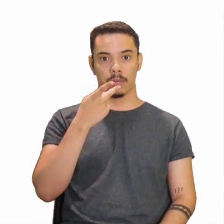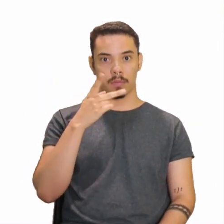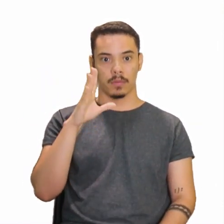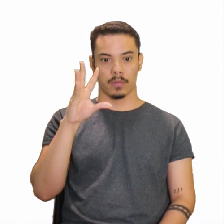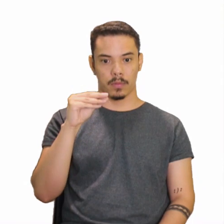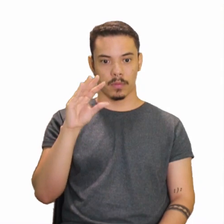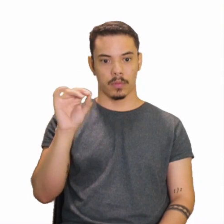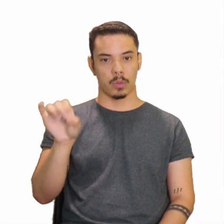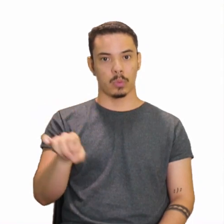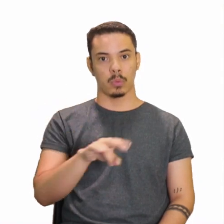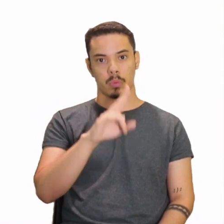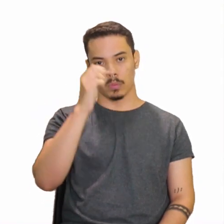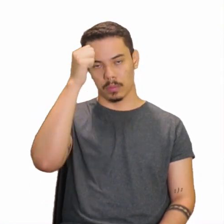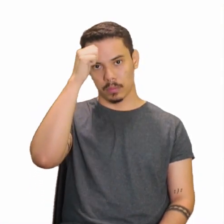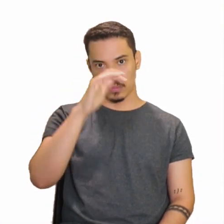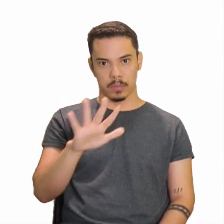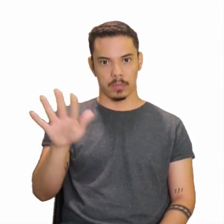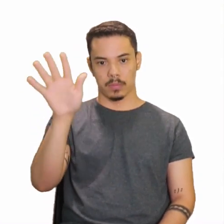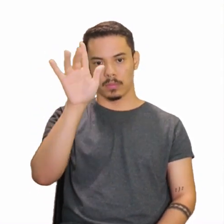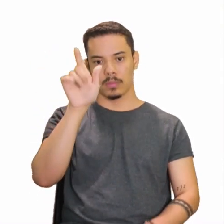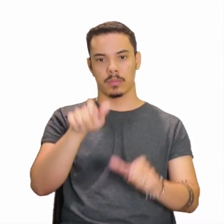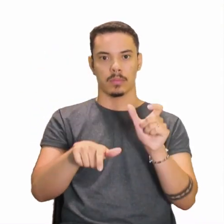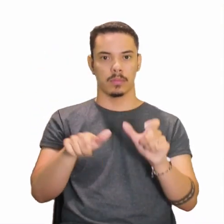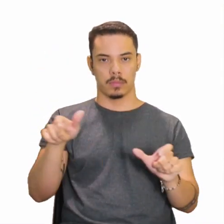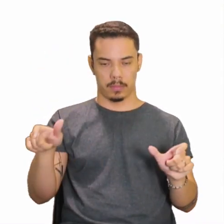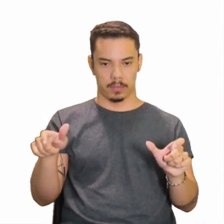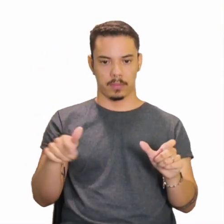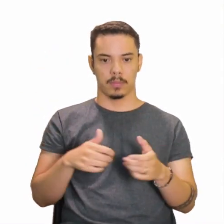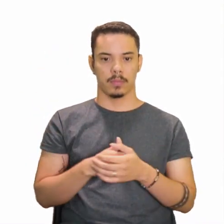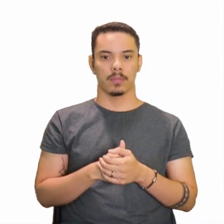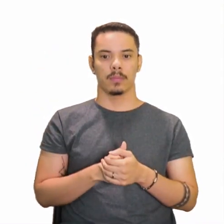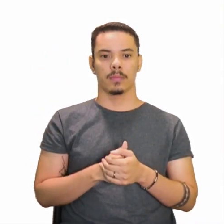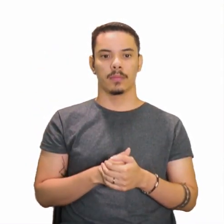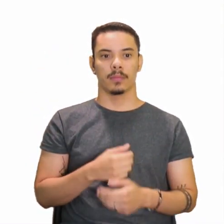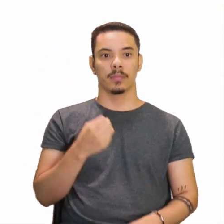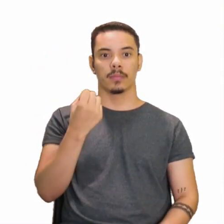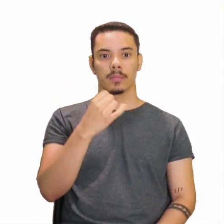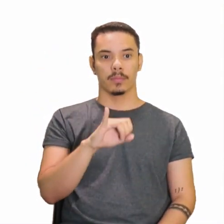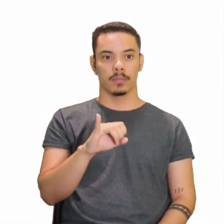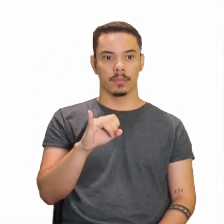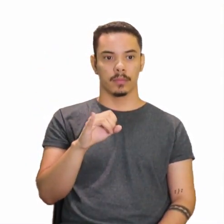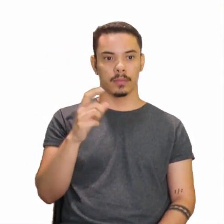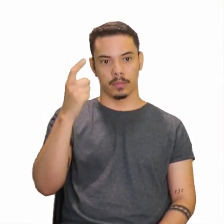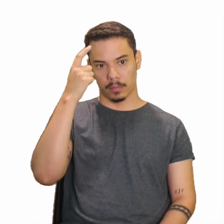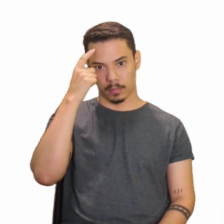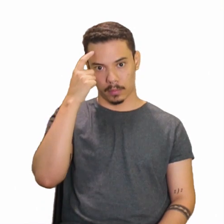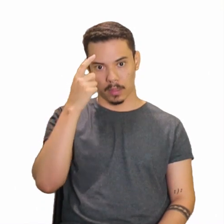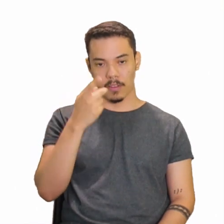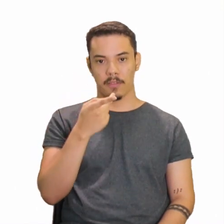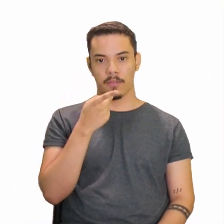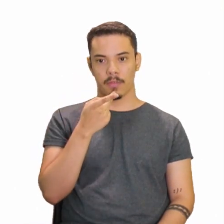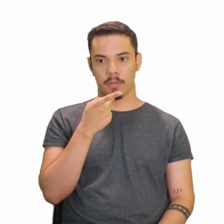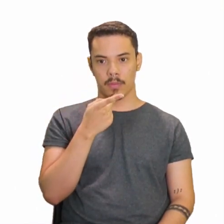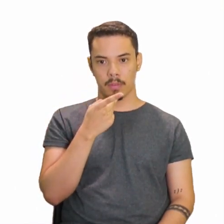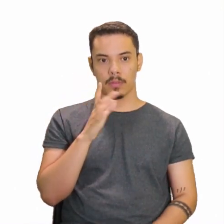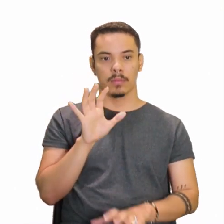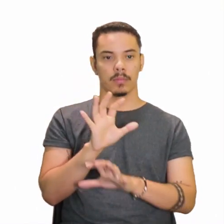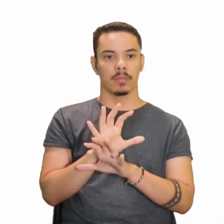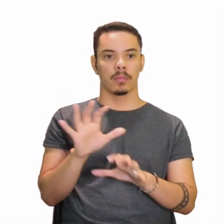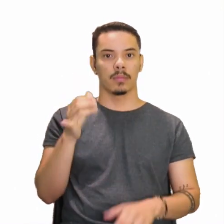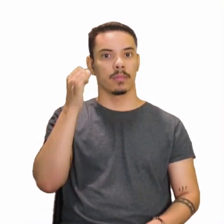ou pensamento das personagens. Aqui, quando a personagem está falando, né,